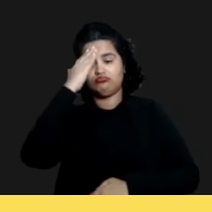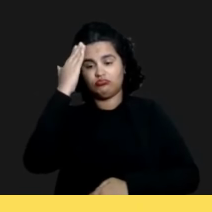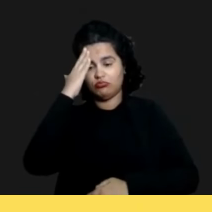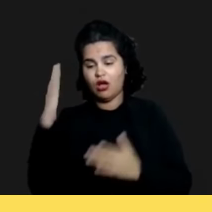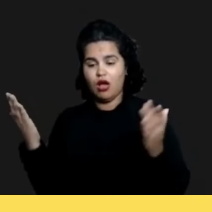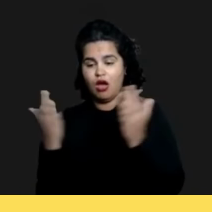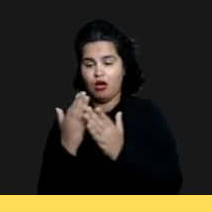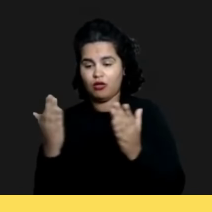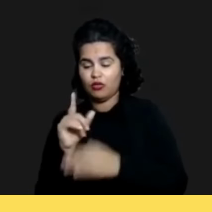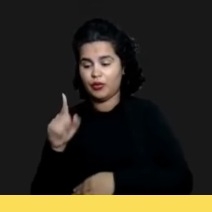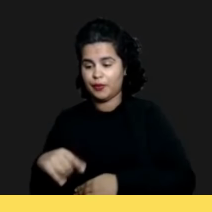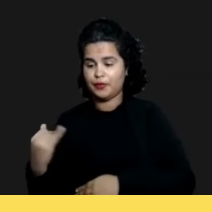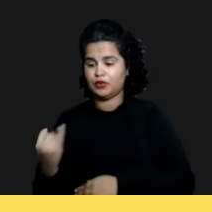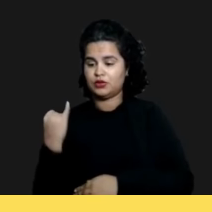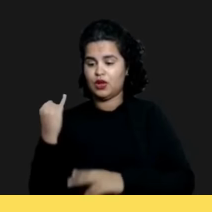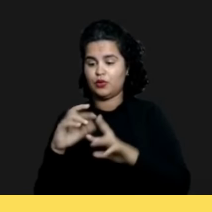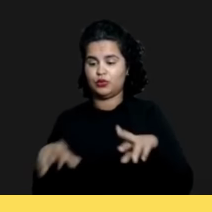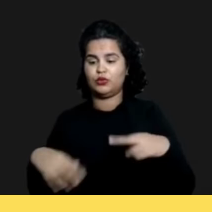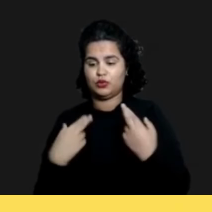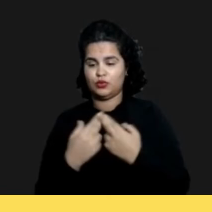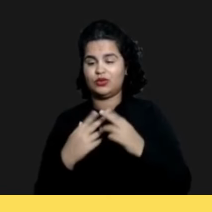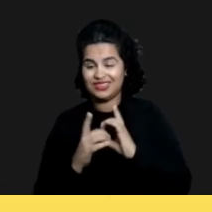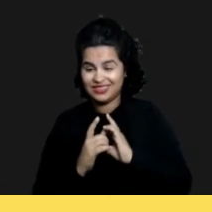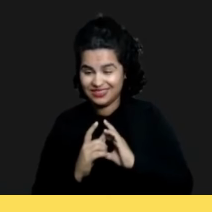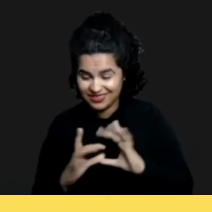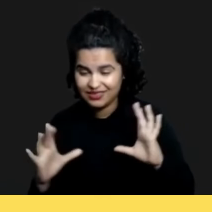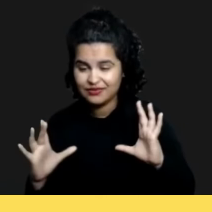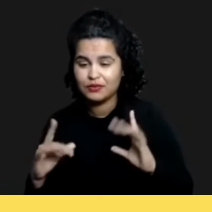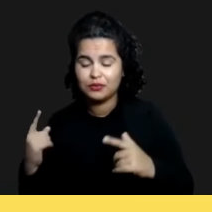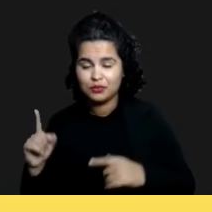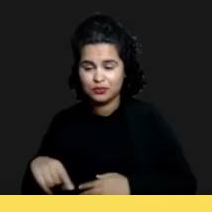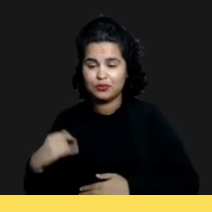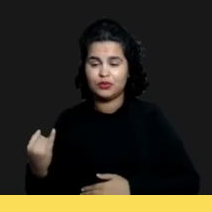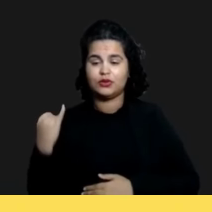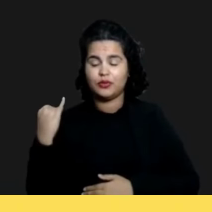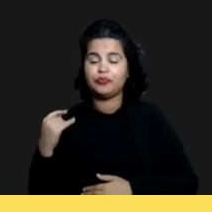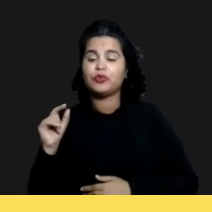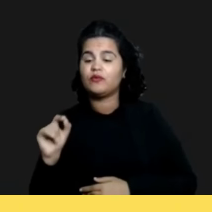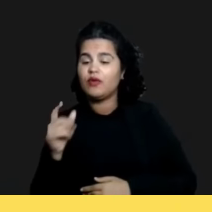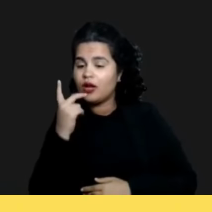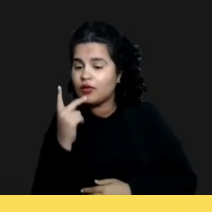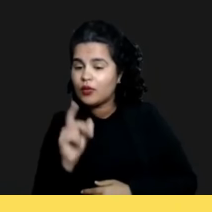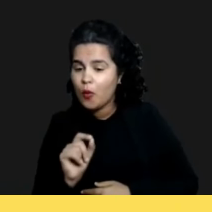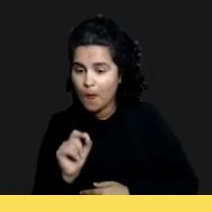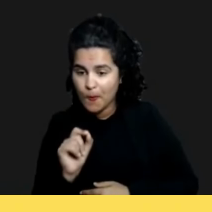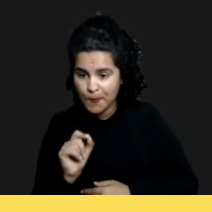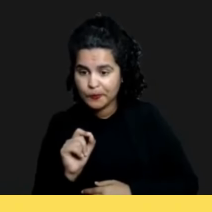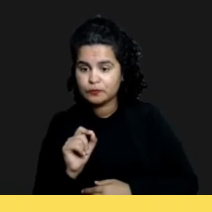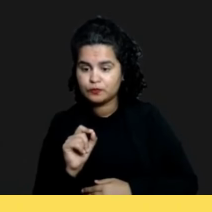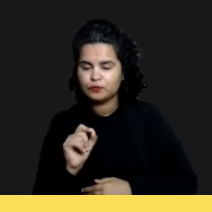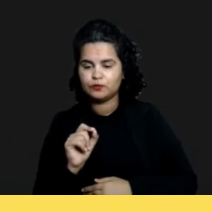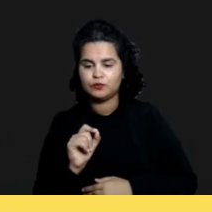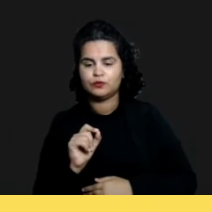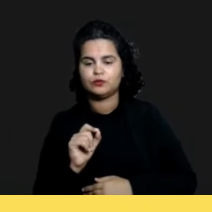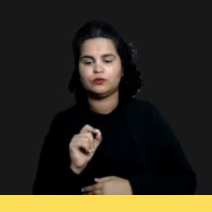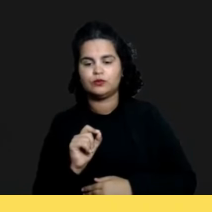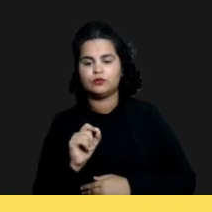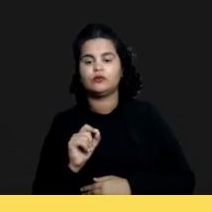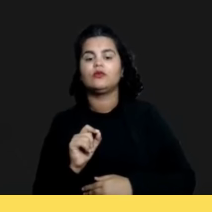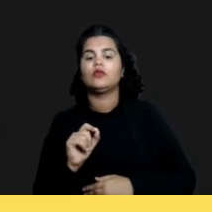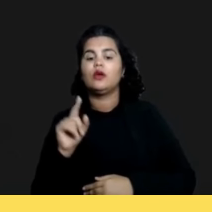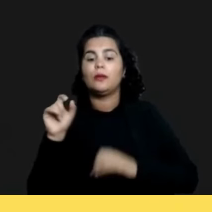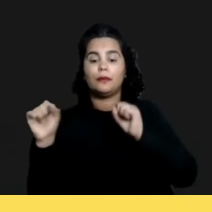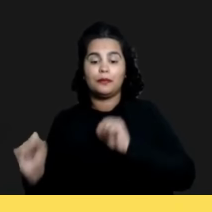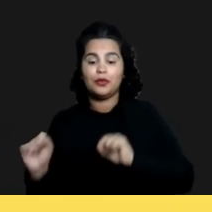uma importantíssima sessão nesta casa para dizer em alto e bom tom que